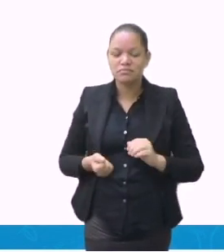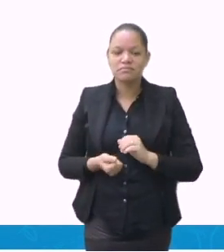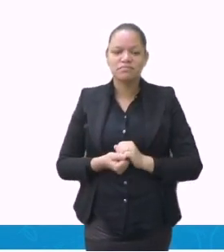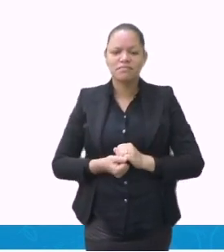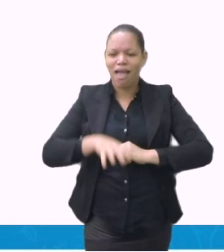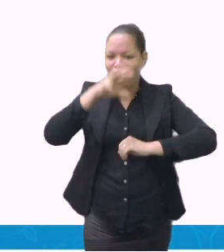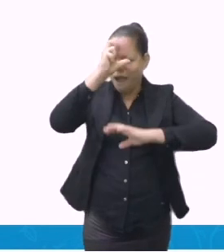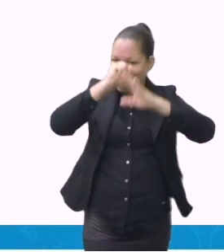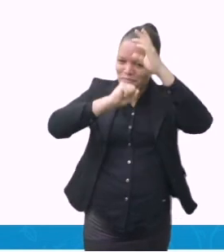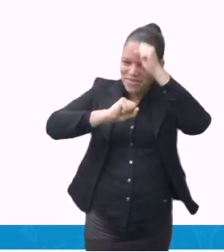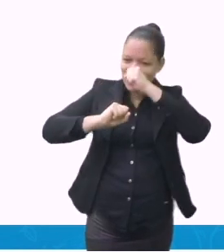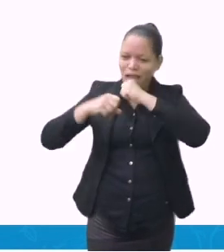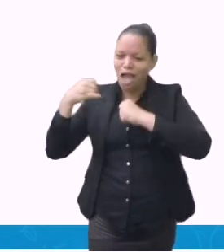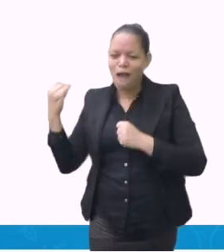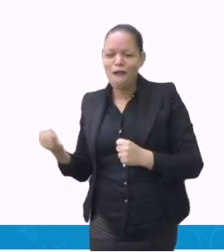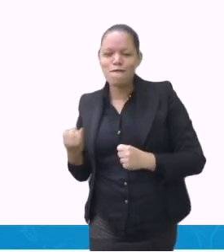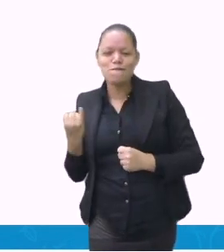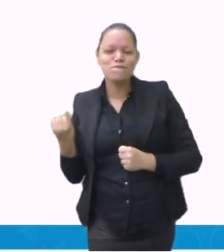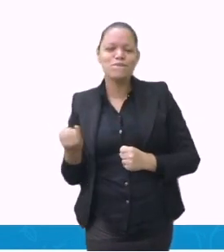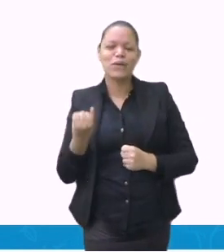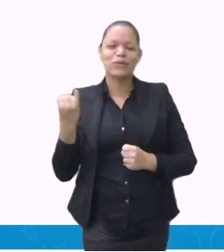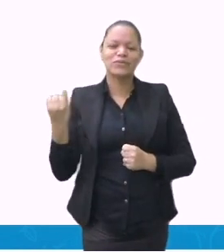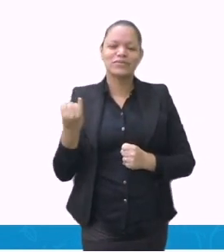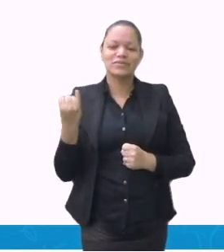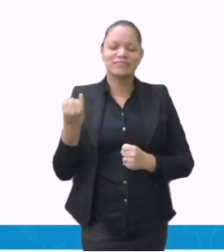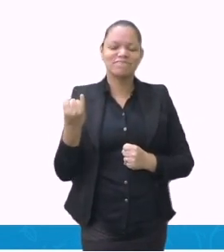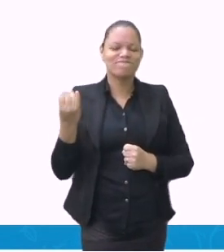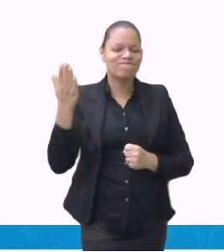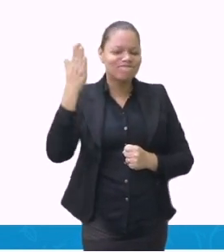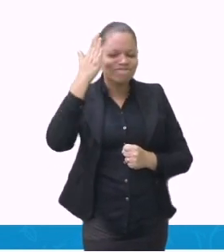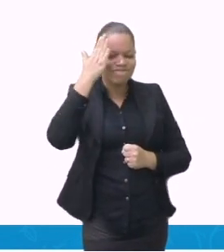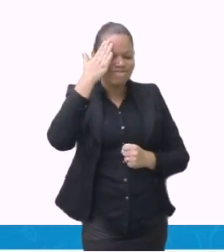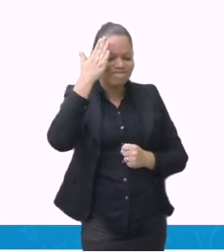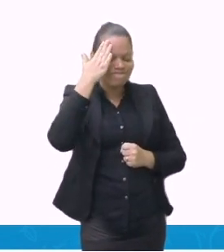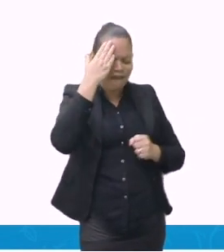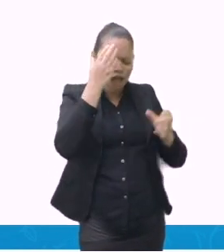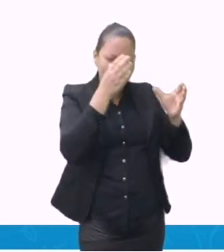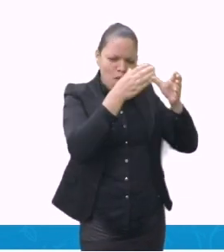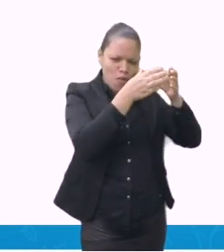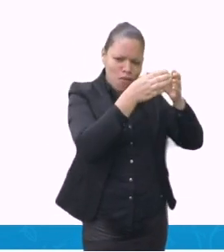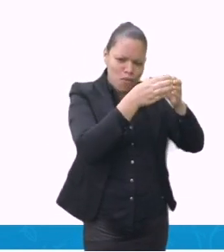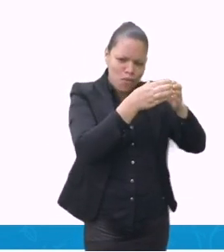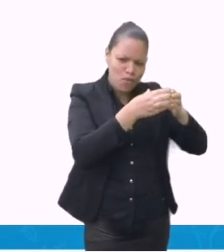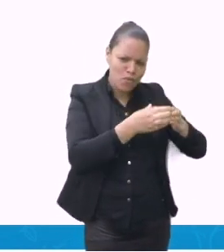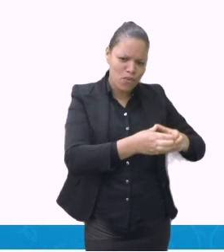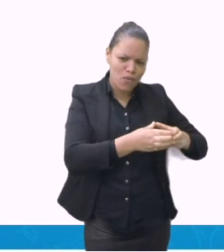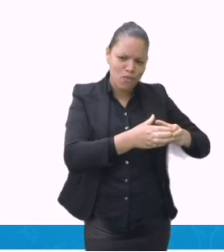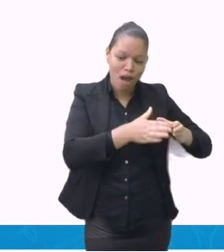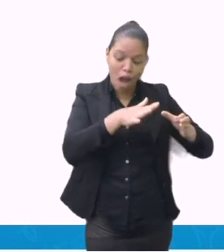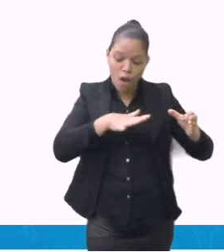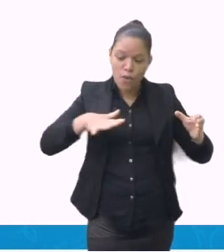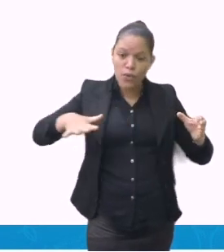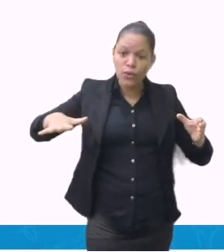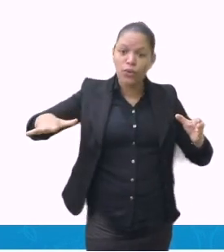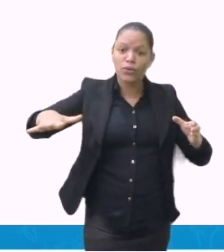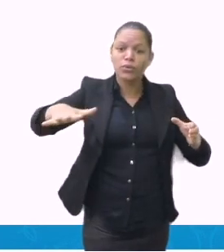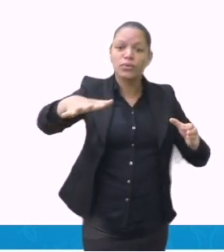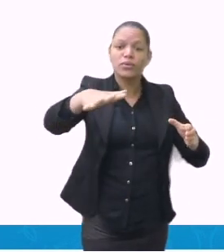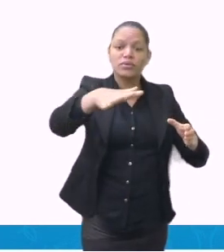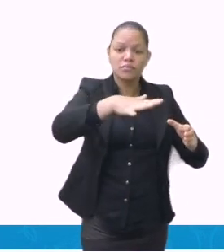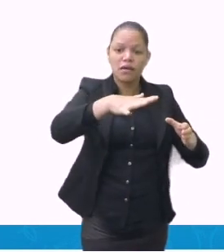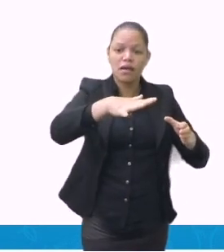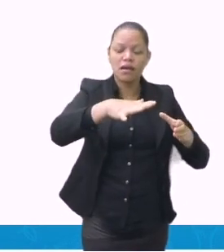importante saber se localizar e se orientar no espaço. Precisamos saber conceitos como